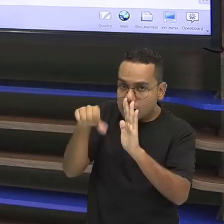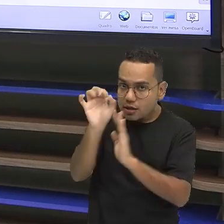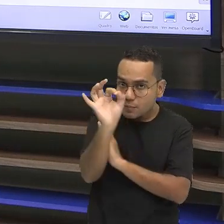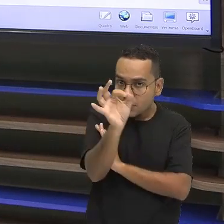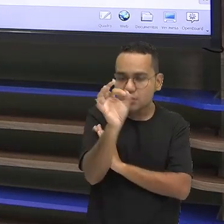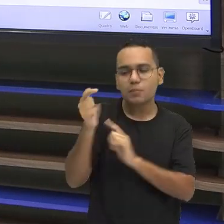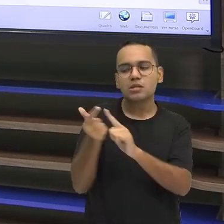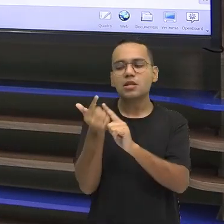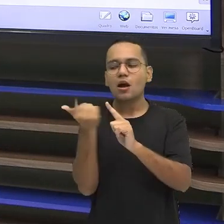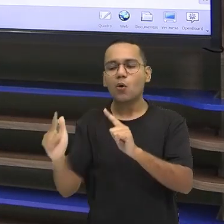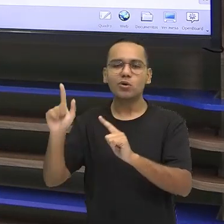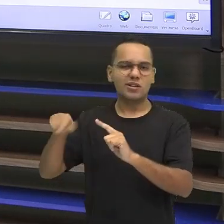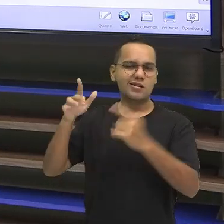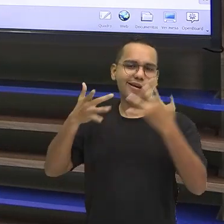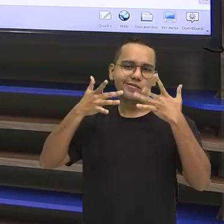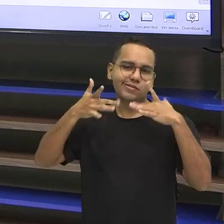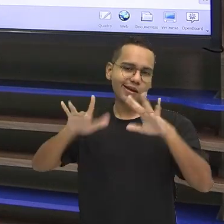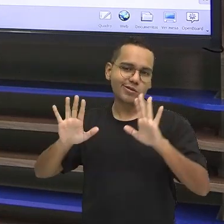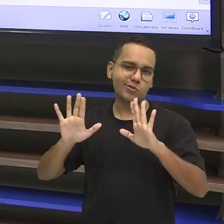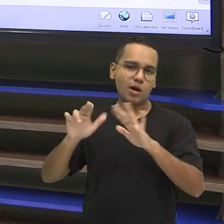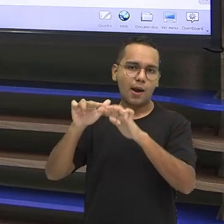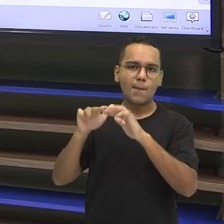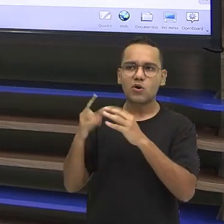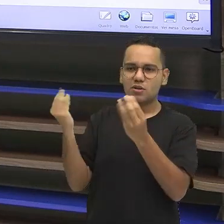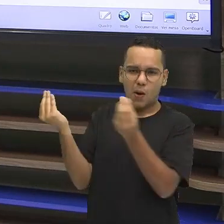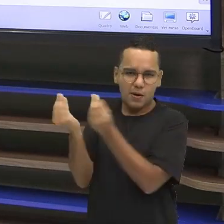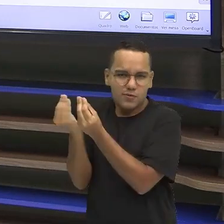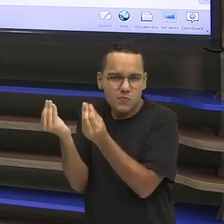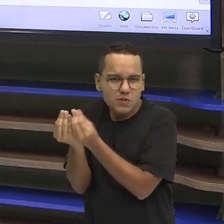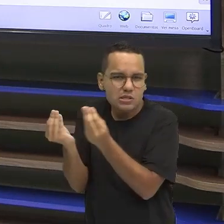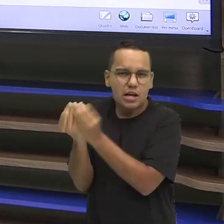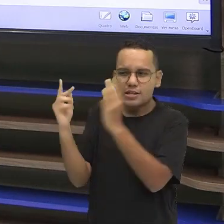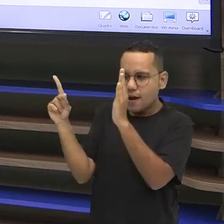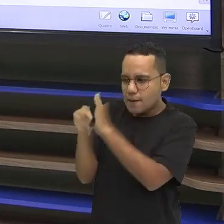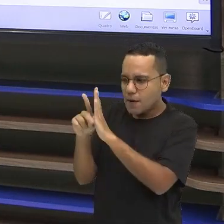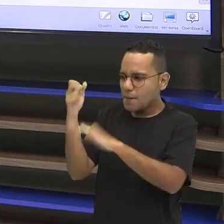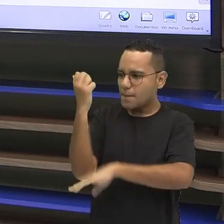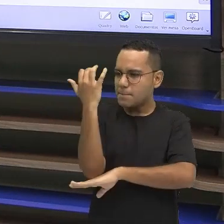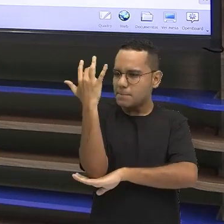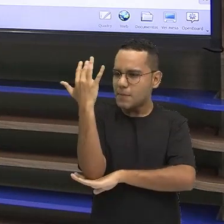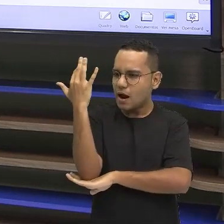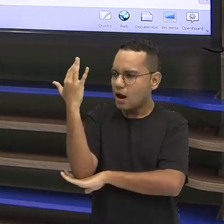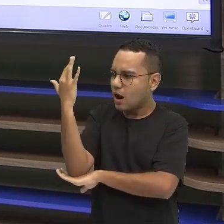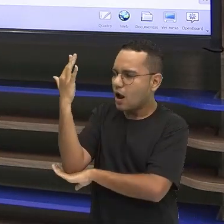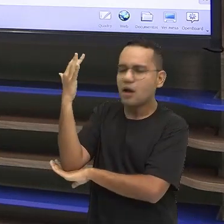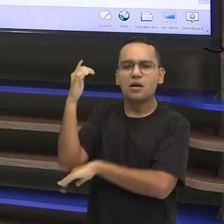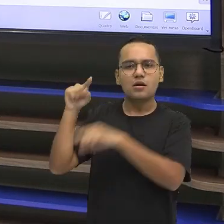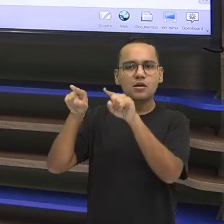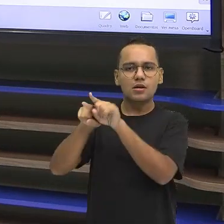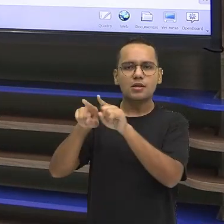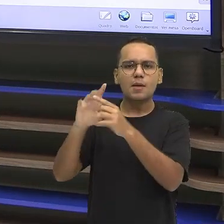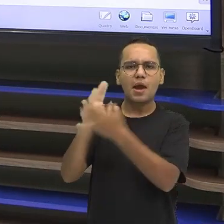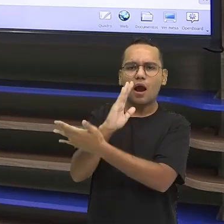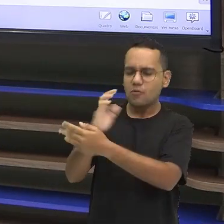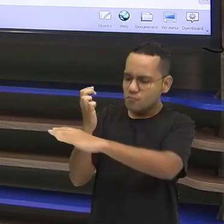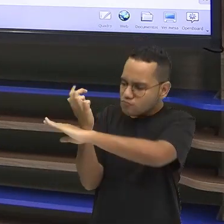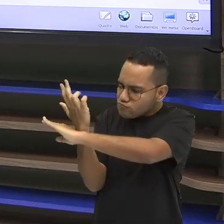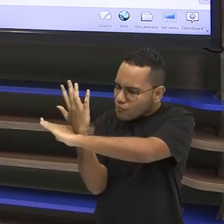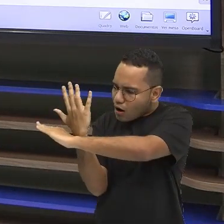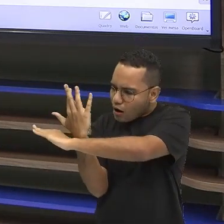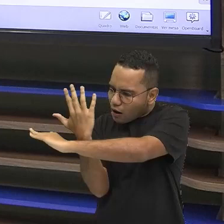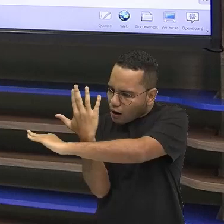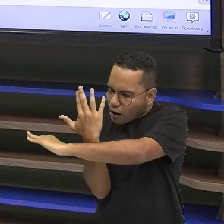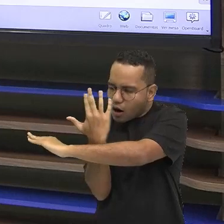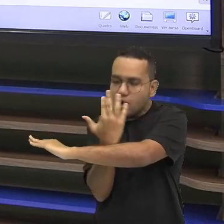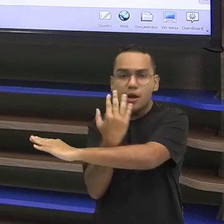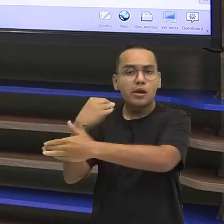humanos, mas pela própria composição ali das plantas, né? Ali pela mata que é baixinha, né? E aí pela